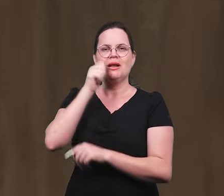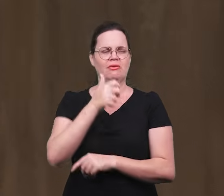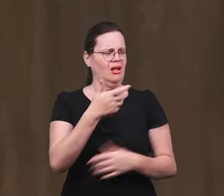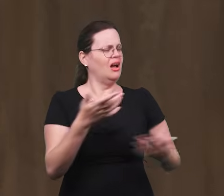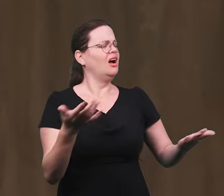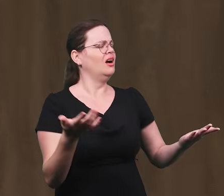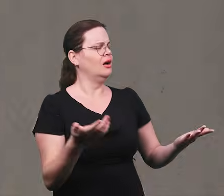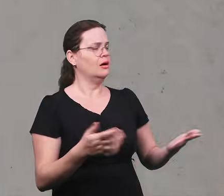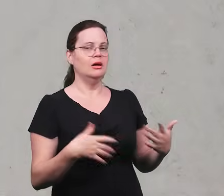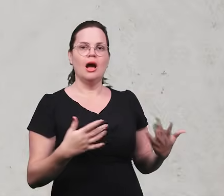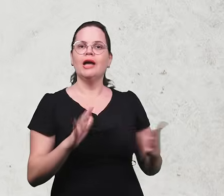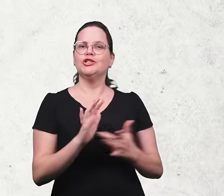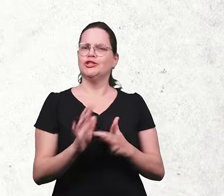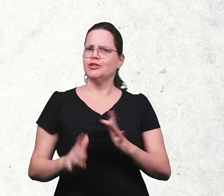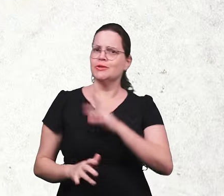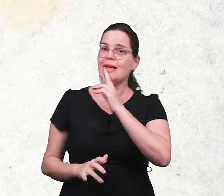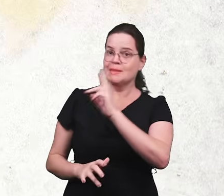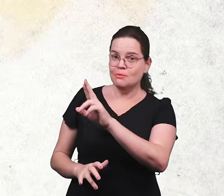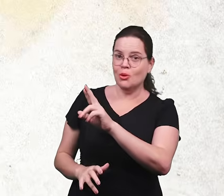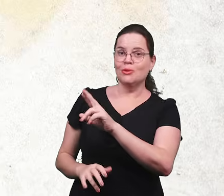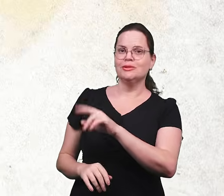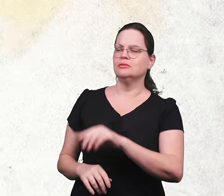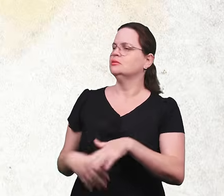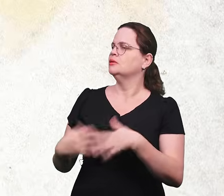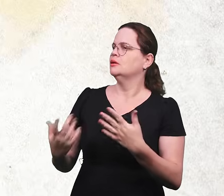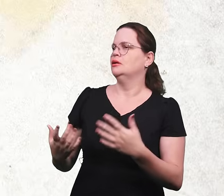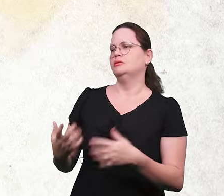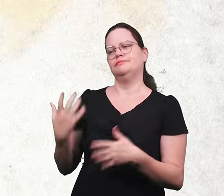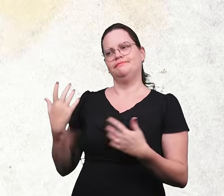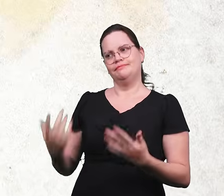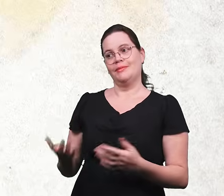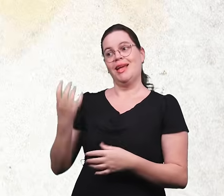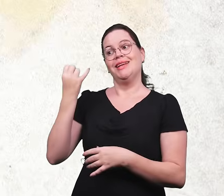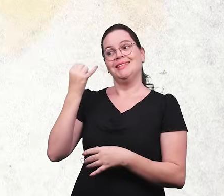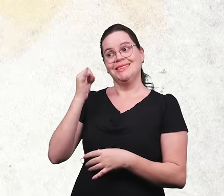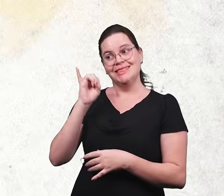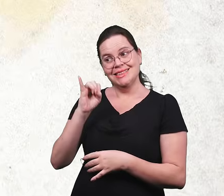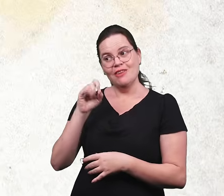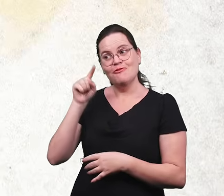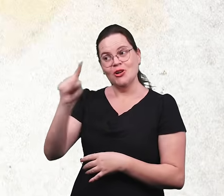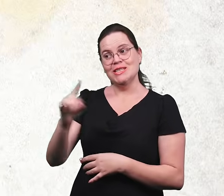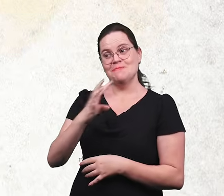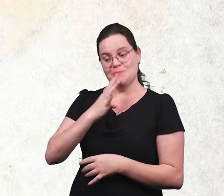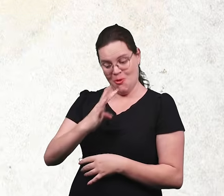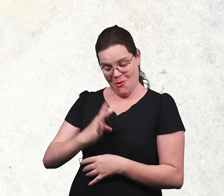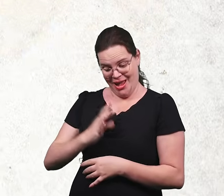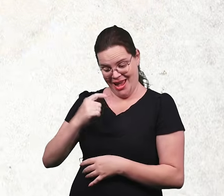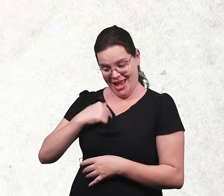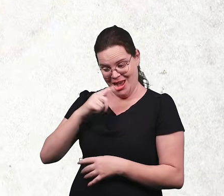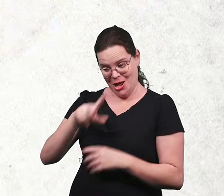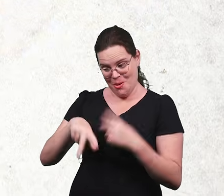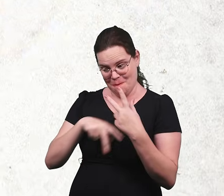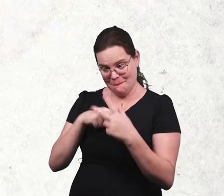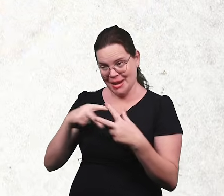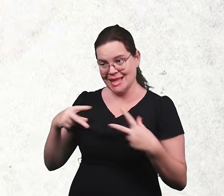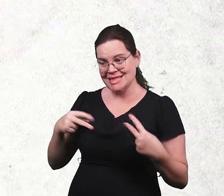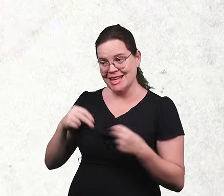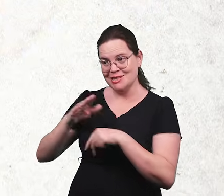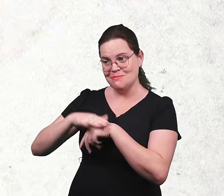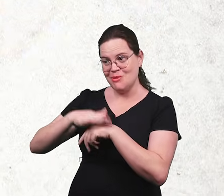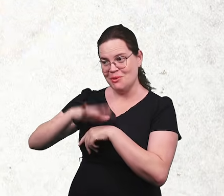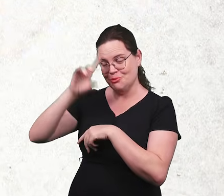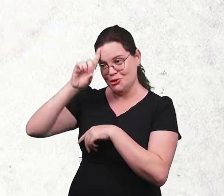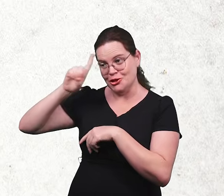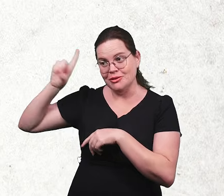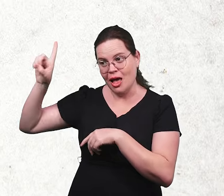ela e diz: Jesus respondeu e disse-lhe: se tu conheceras o dom de Deus e quem é o que te